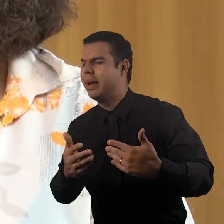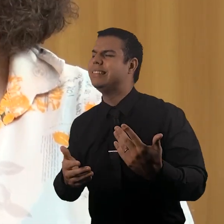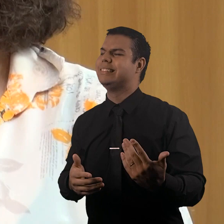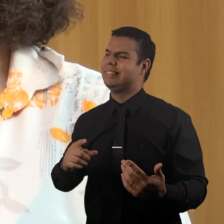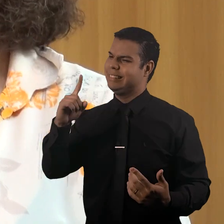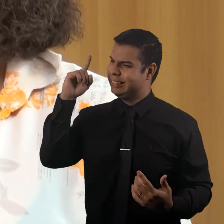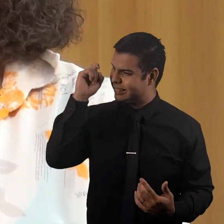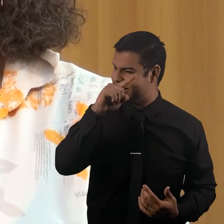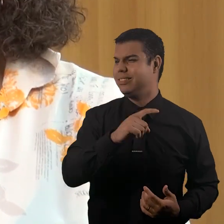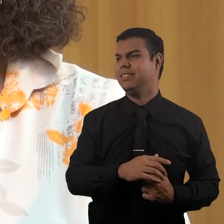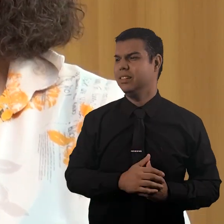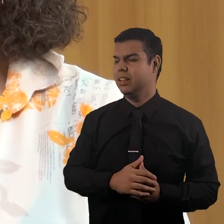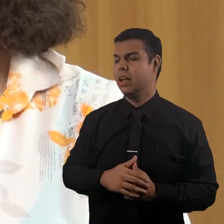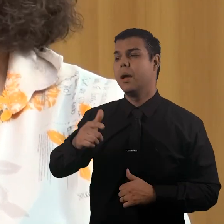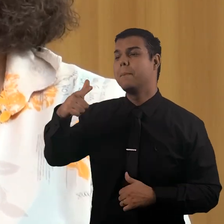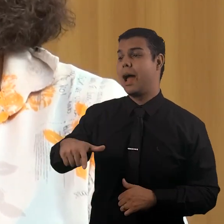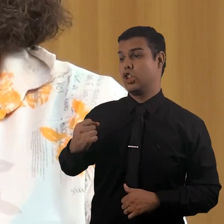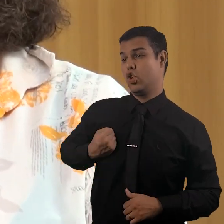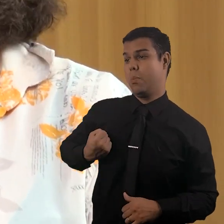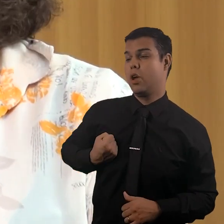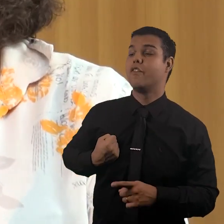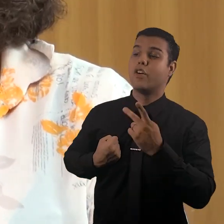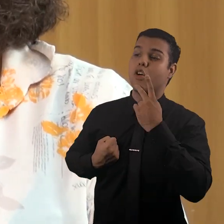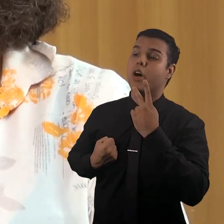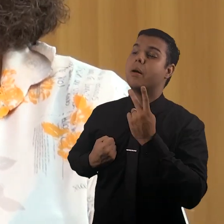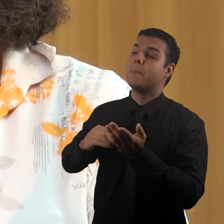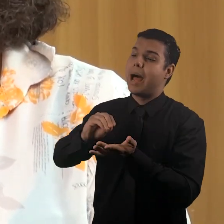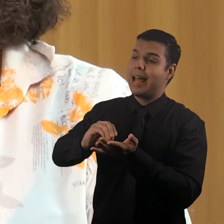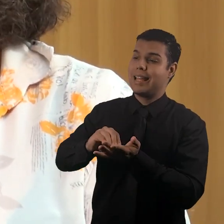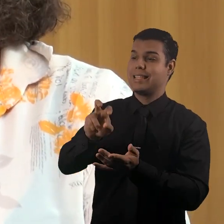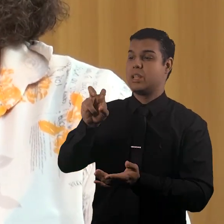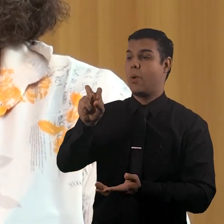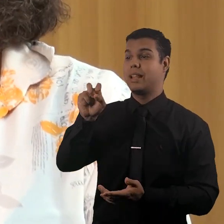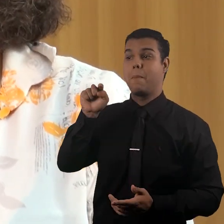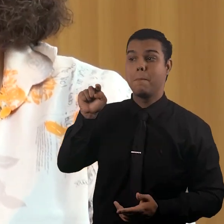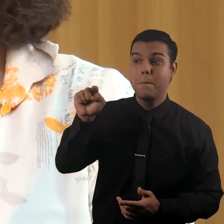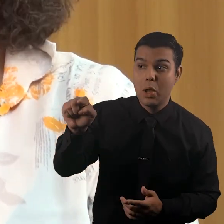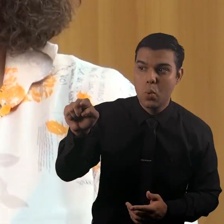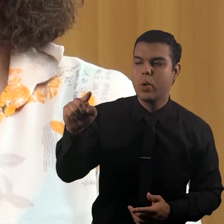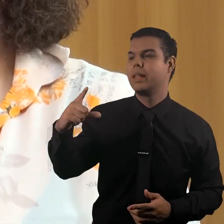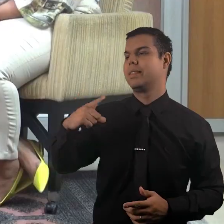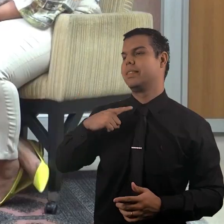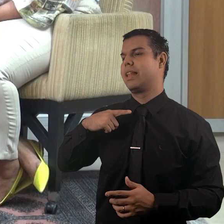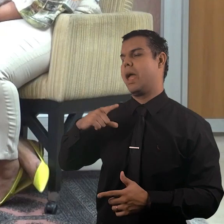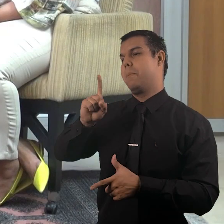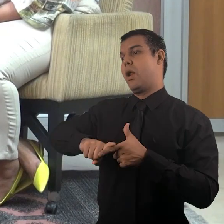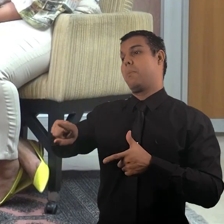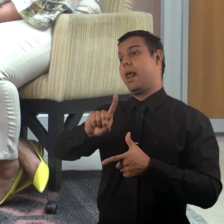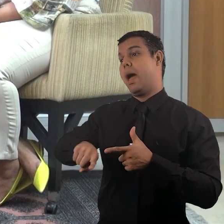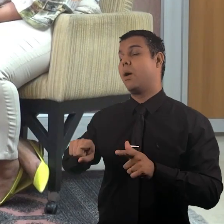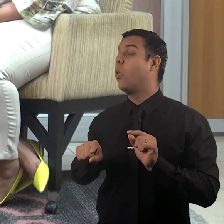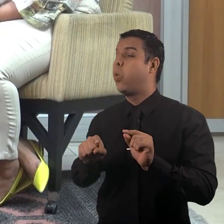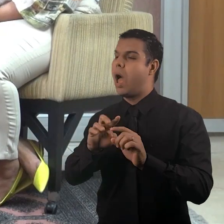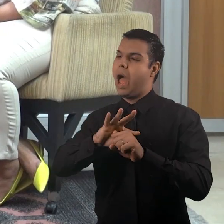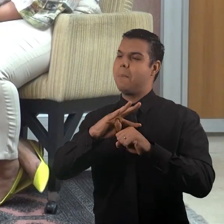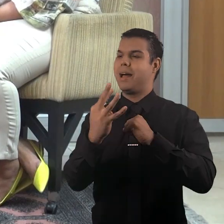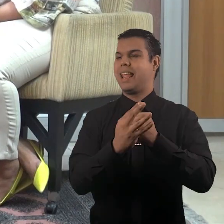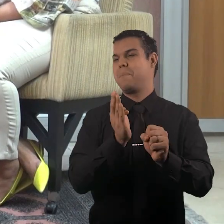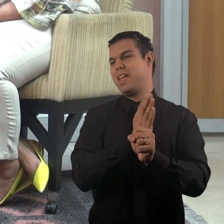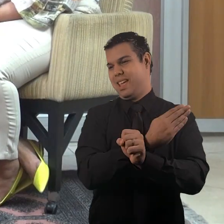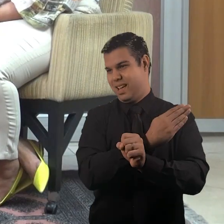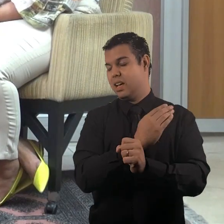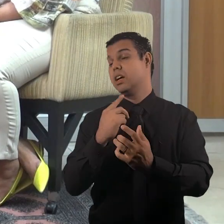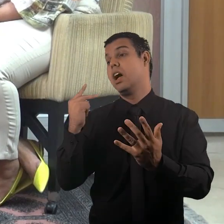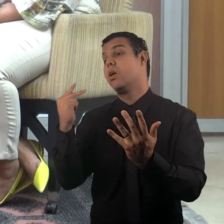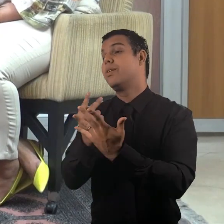desses números, a gente está esquecendo também de mencionar mais de 50 mil casos que ficaram aí na repressão durante a pandemia. E são casos